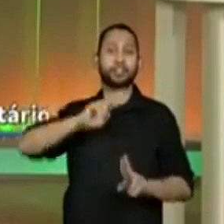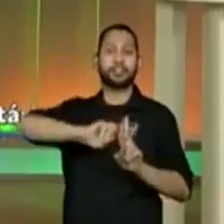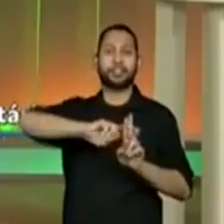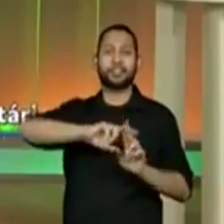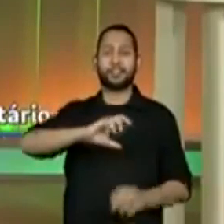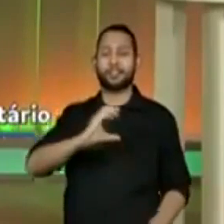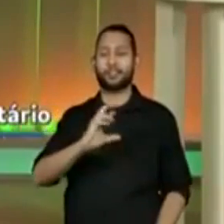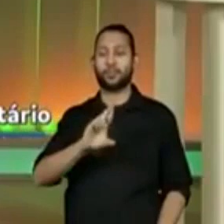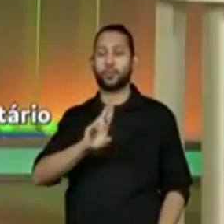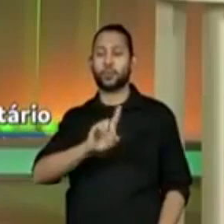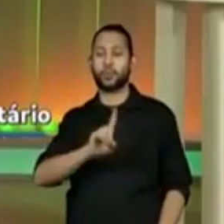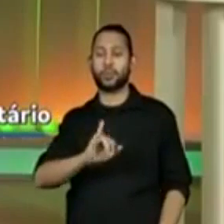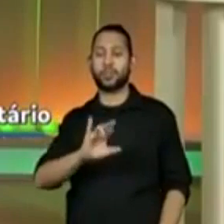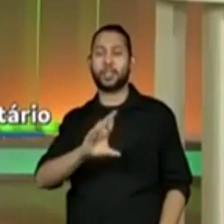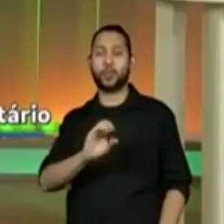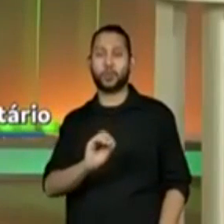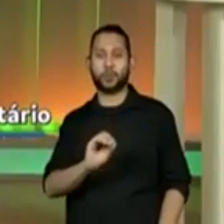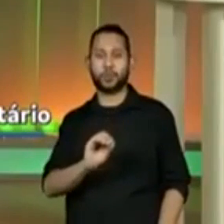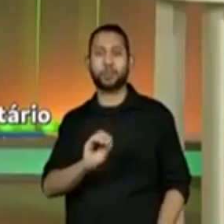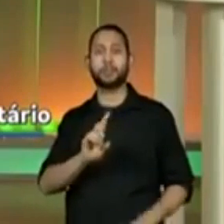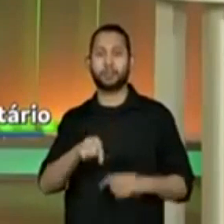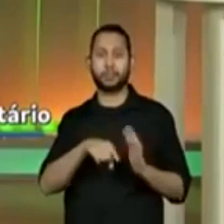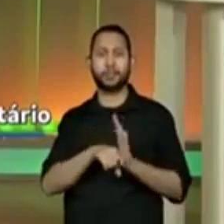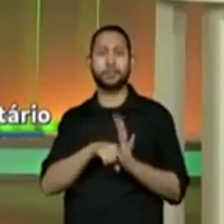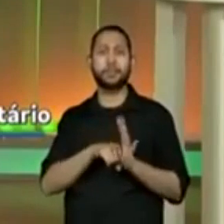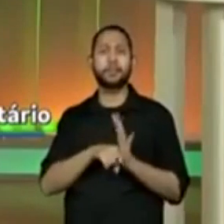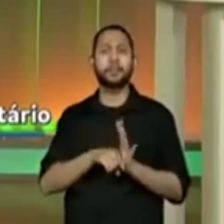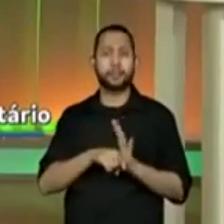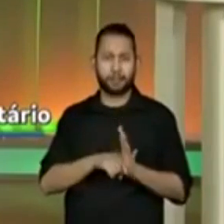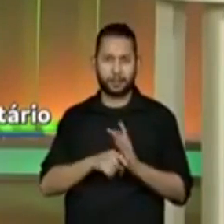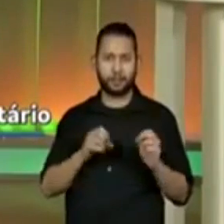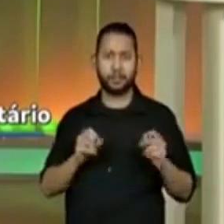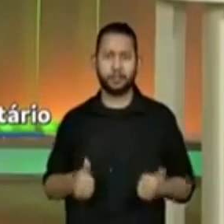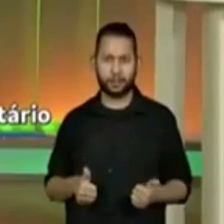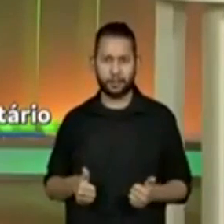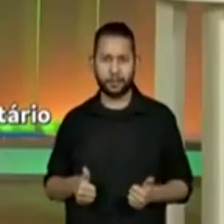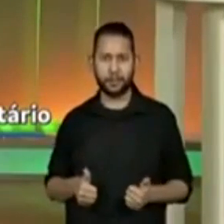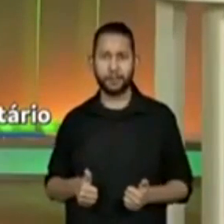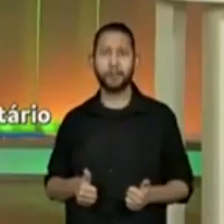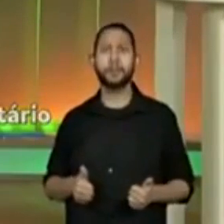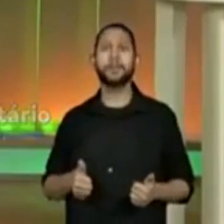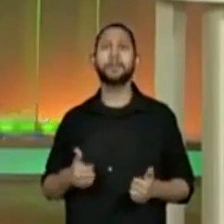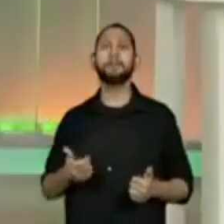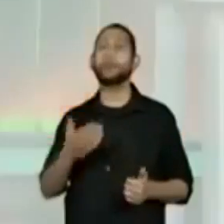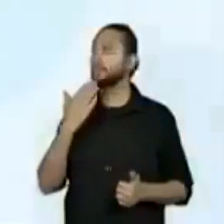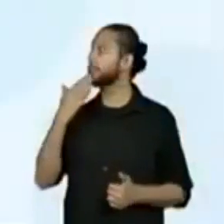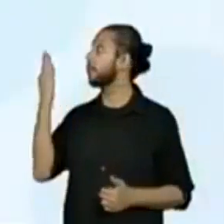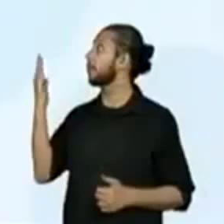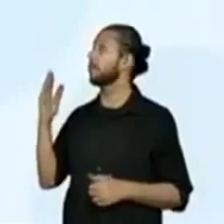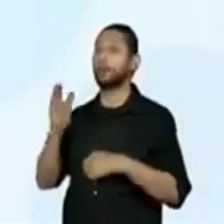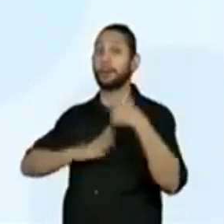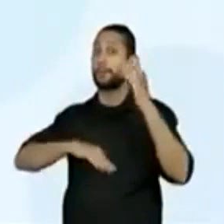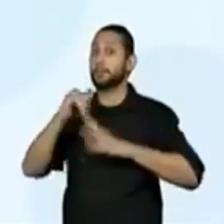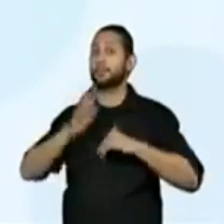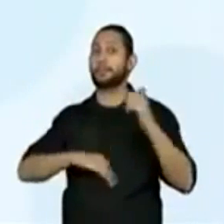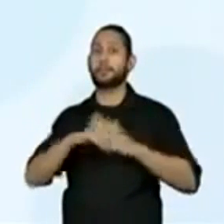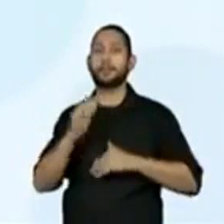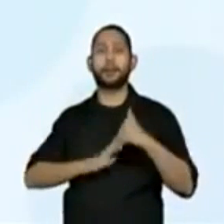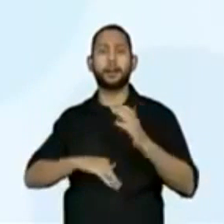não sabe o que é cruzeiros, fica para pesquisar mais tarde, hein, pessoal? Vamos lá? Vamos colocar a nossa mão na massa